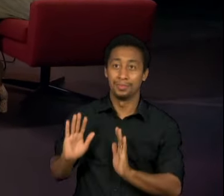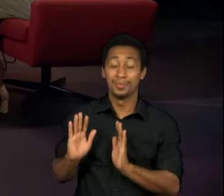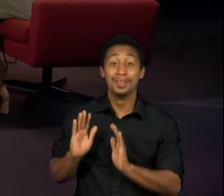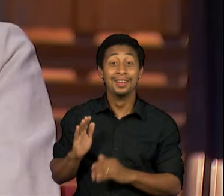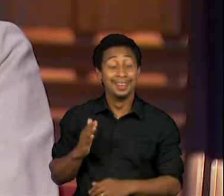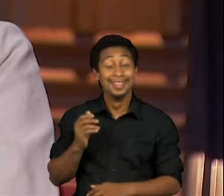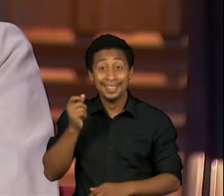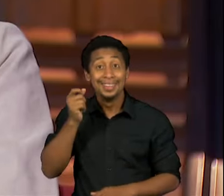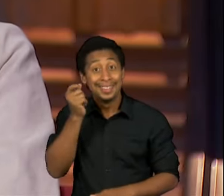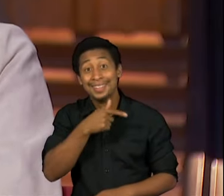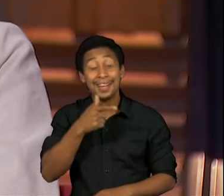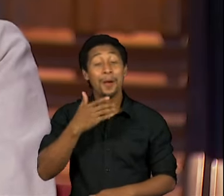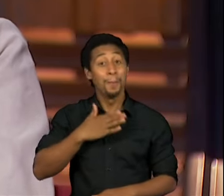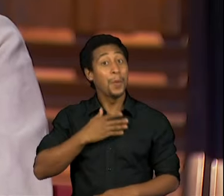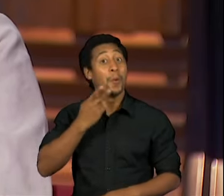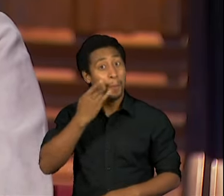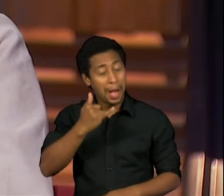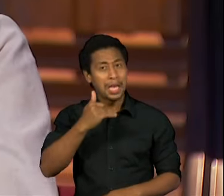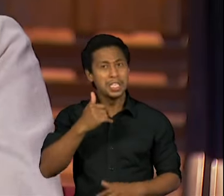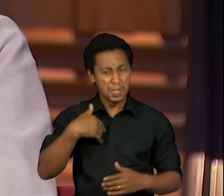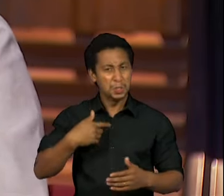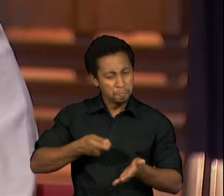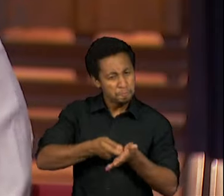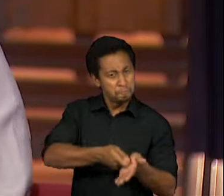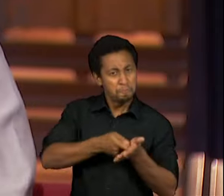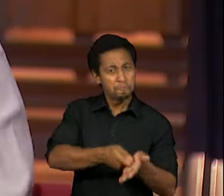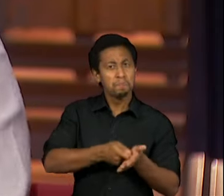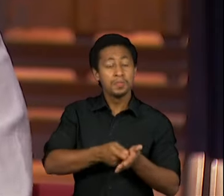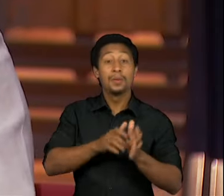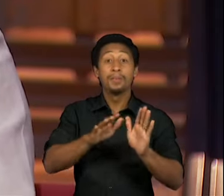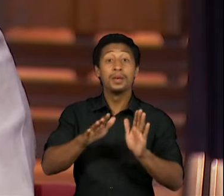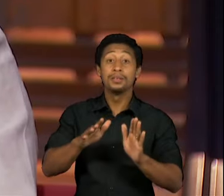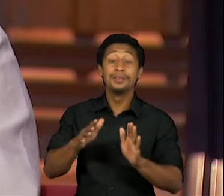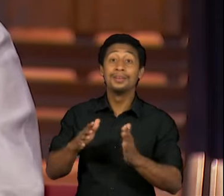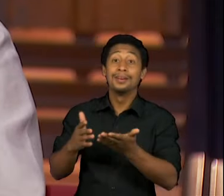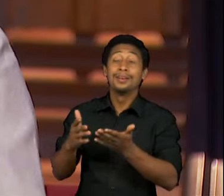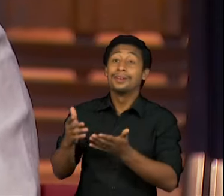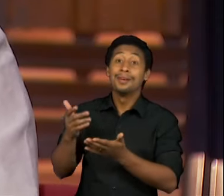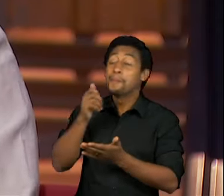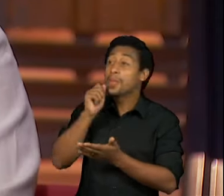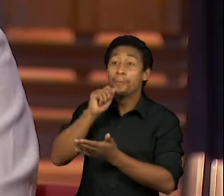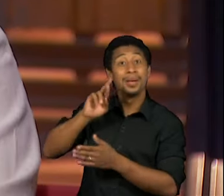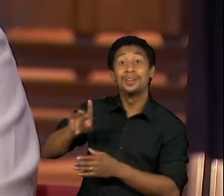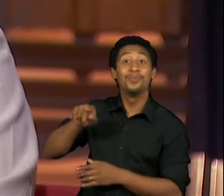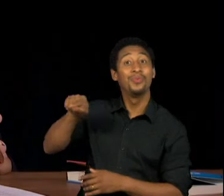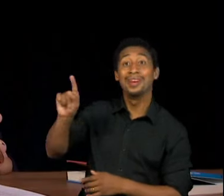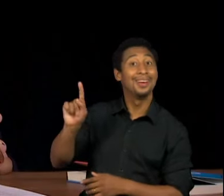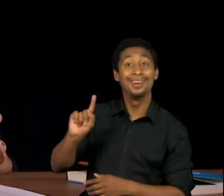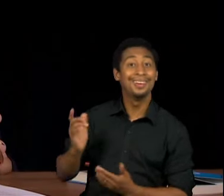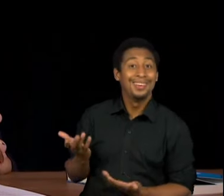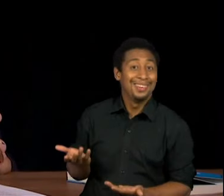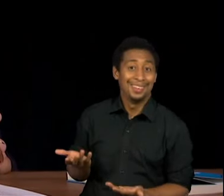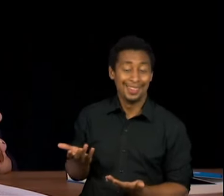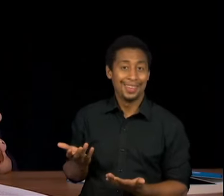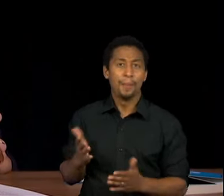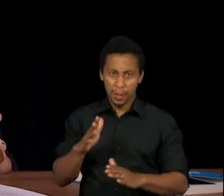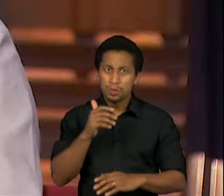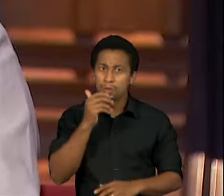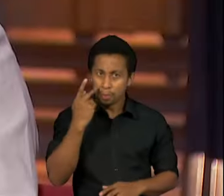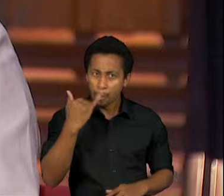interessante com a minha mãe e não era foi mas comigo com a minha irmã ele dava sermões assentava a gente já foi uma dica e